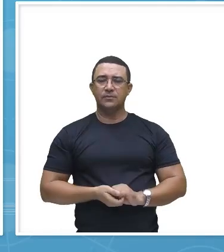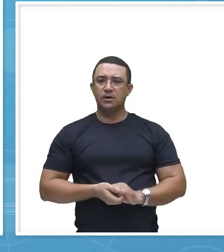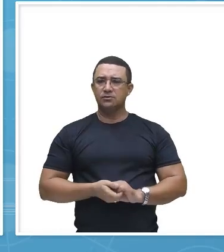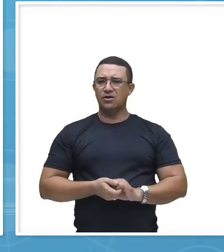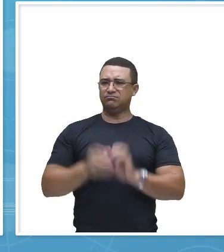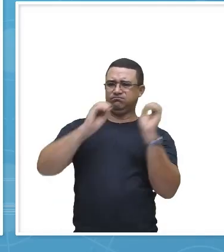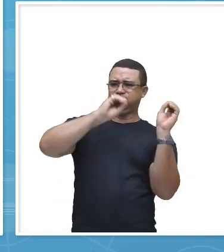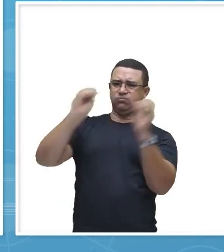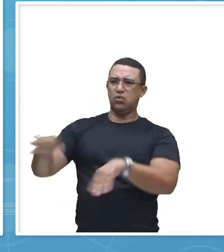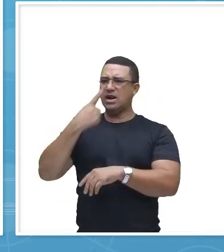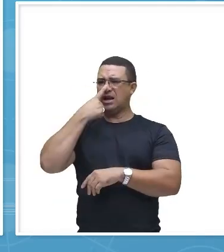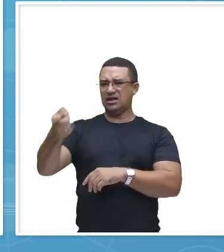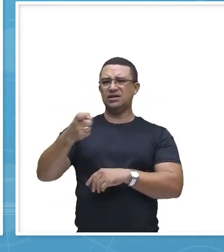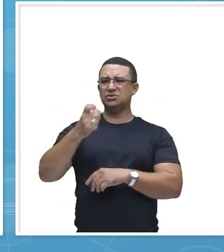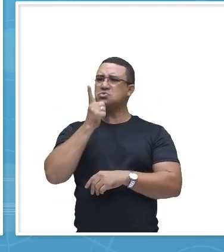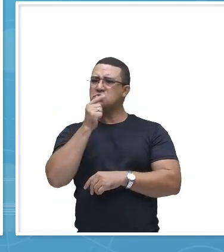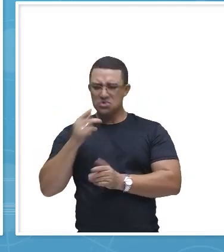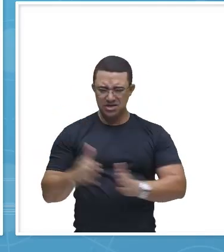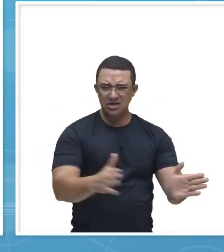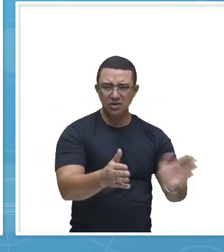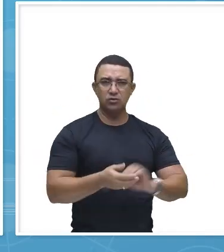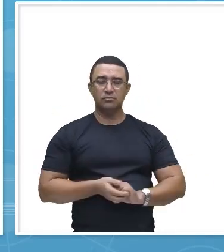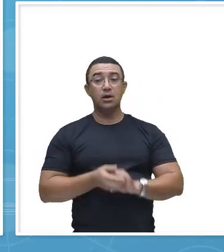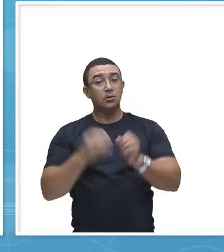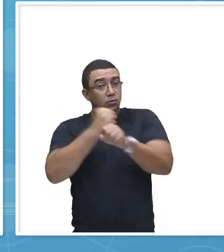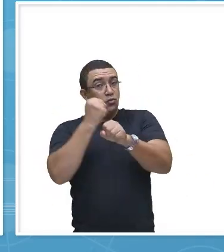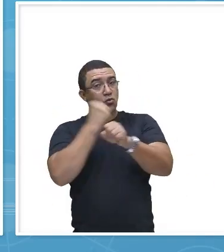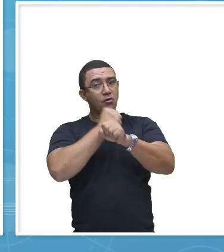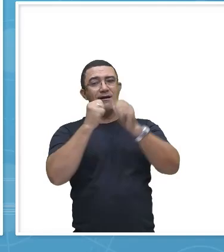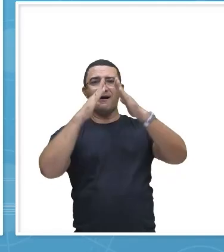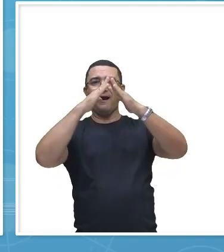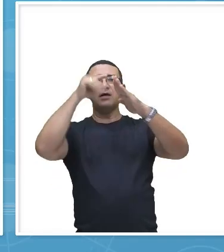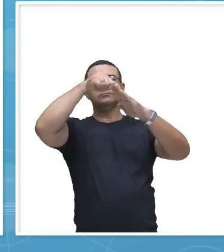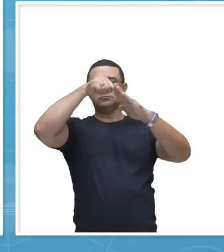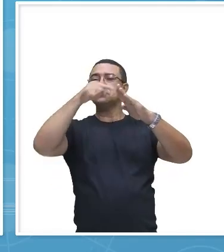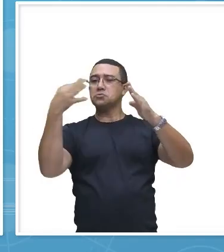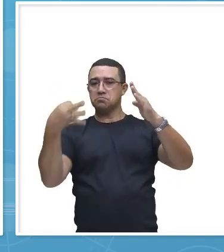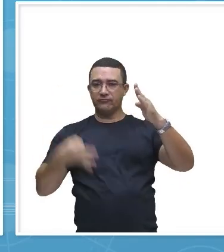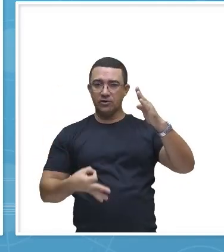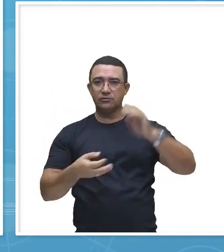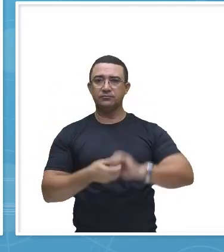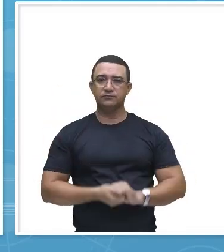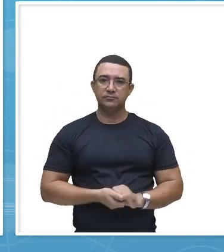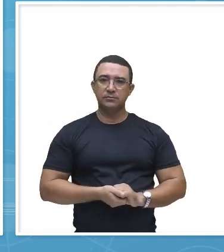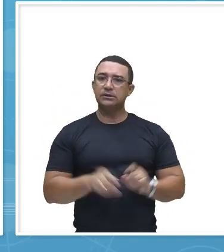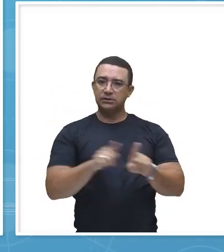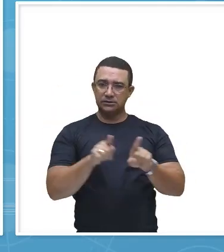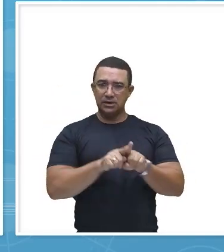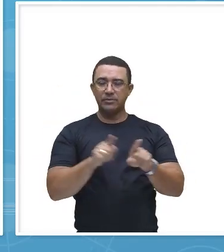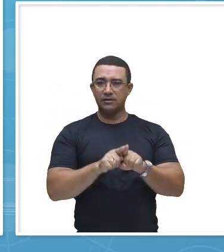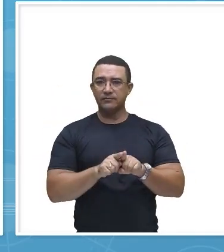nas encostas e córregos, construir calhas e telhados conservando limpos, aterrar buracos que acumulam água, manter árvores em